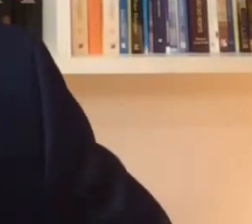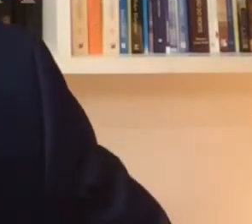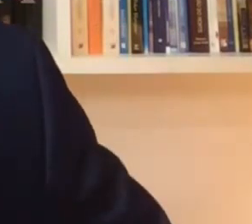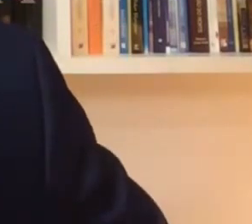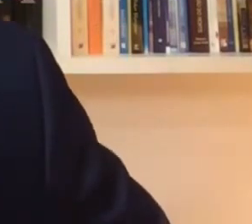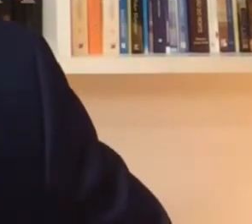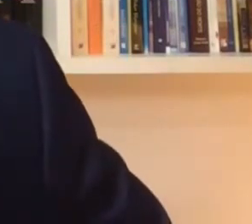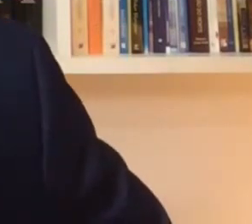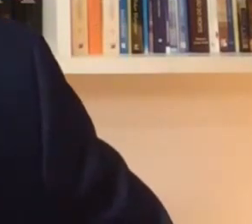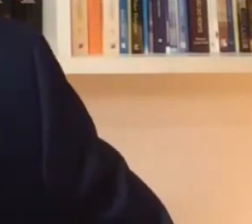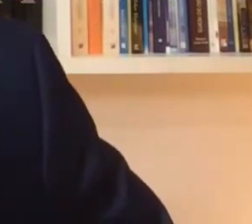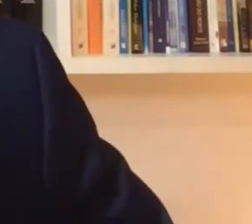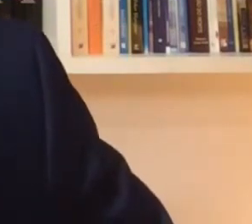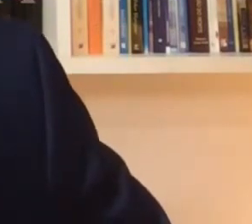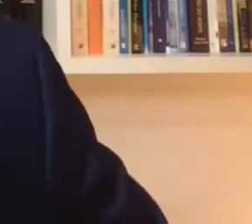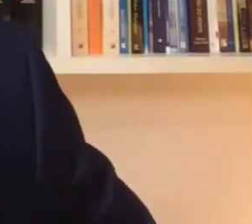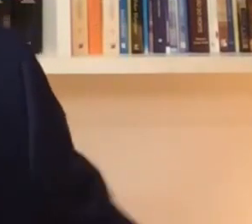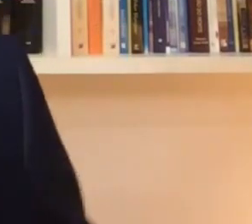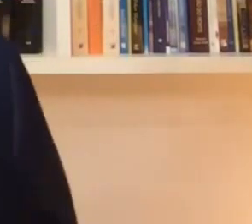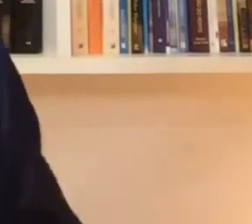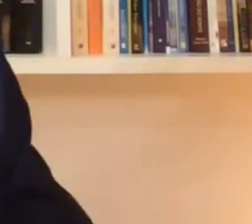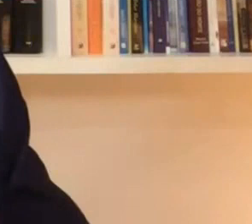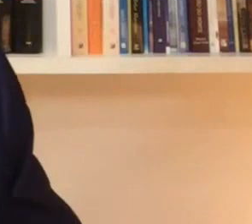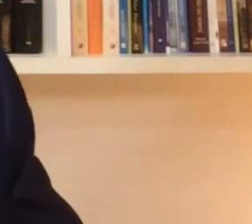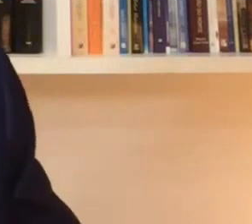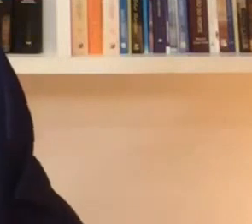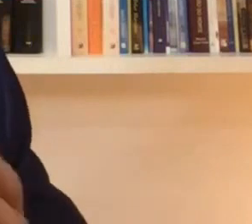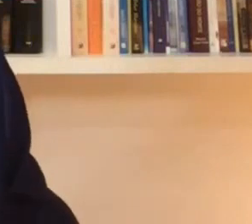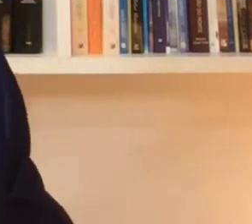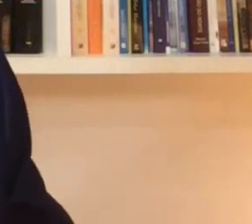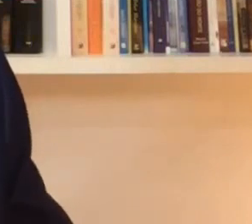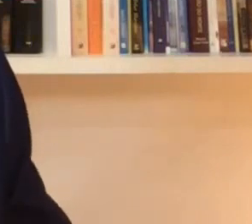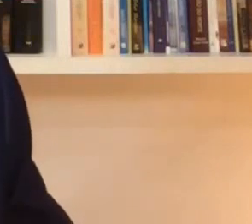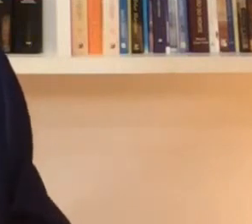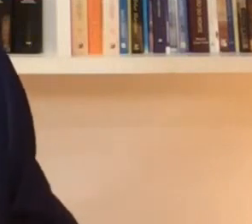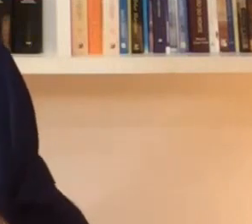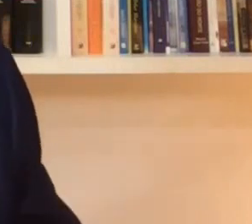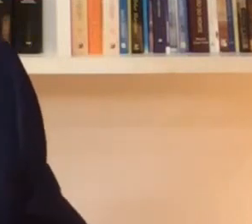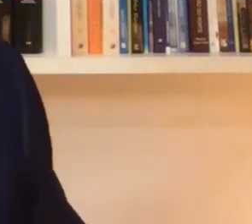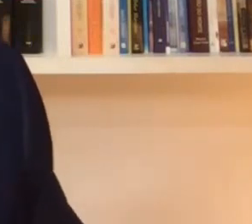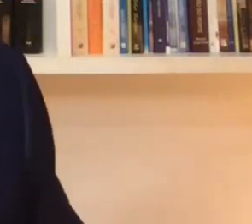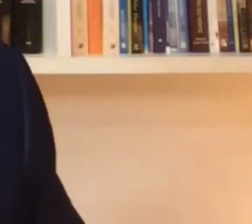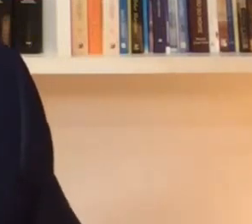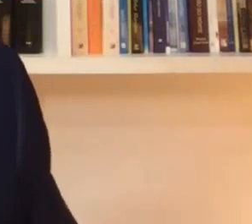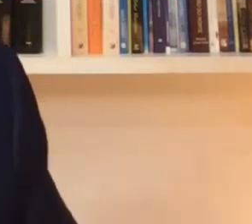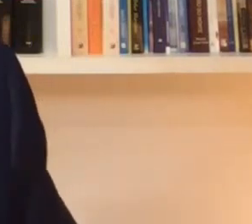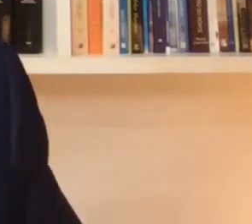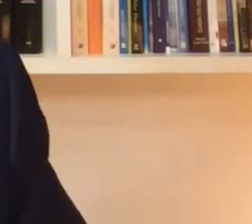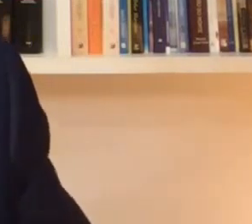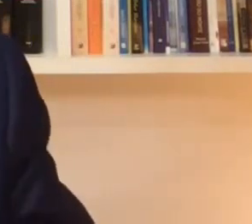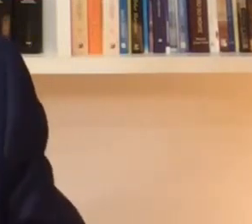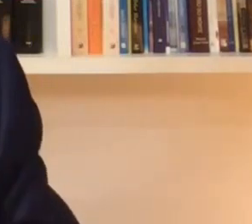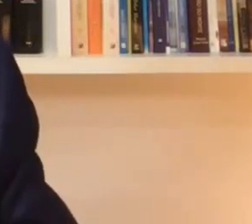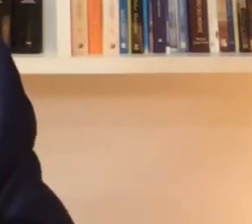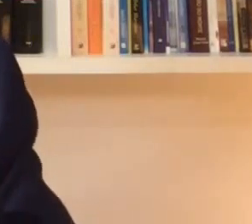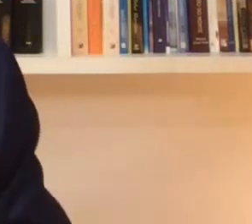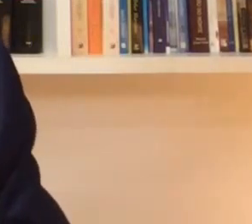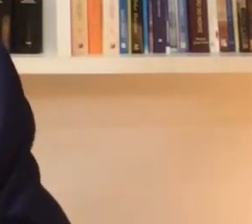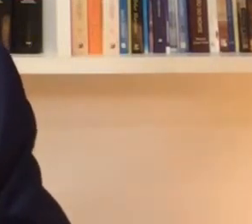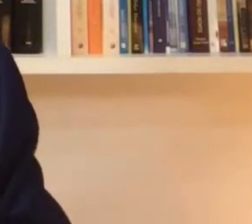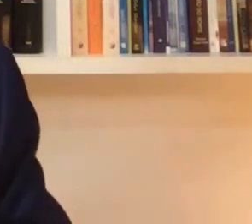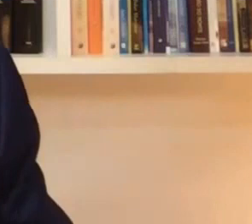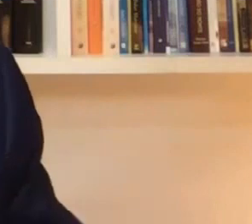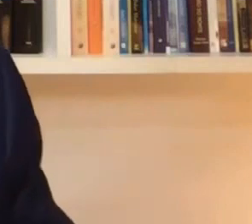sobre a vida na verdade sobre a vida e sobretudo explicando né O que a bíblia sagrada fala com